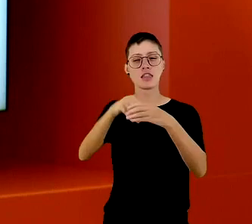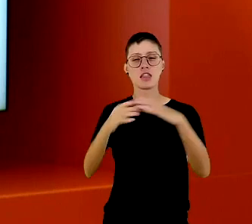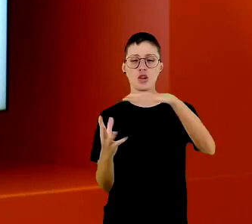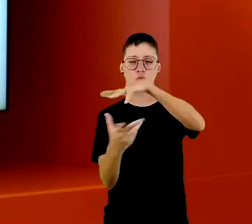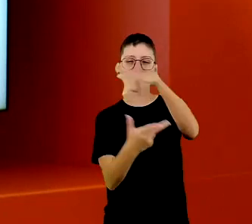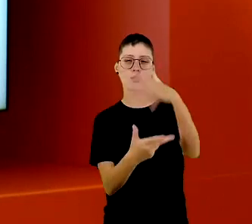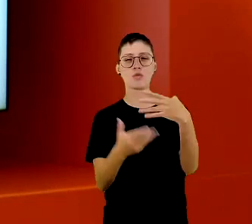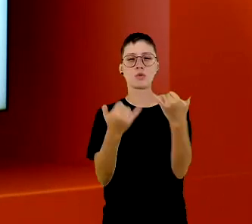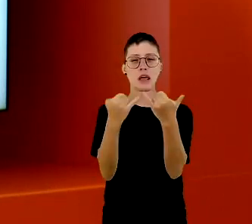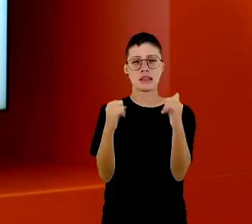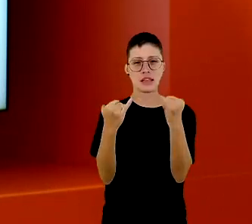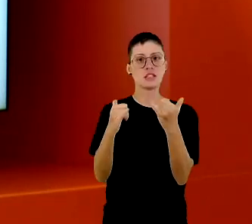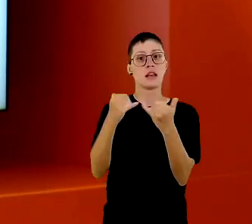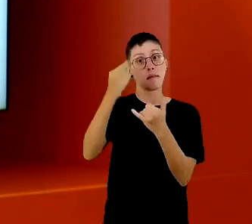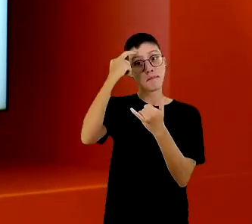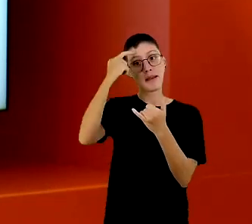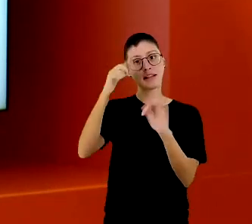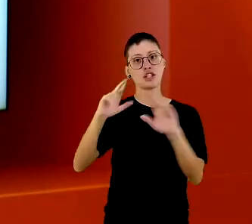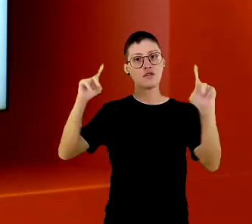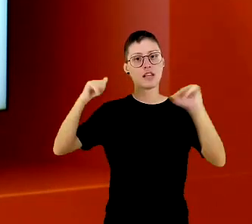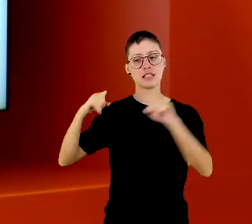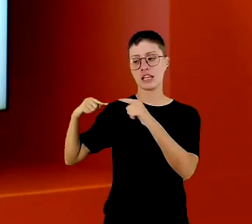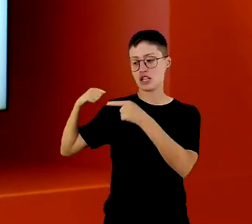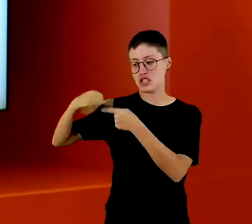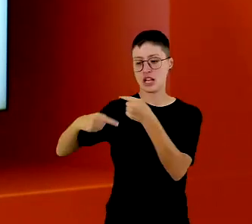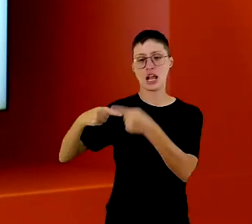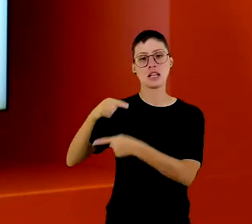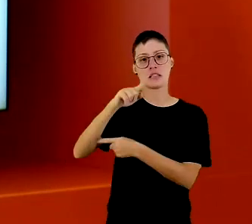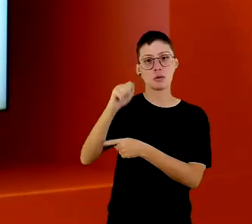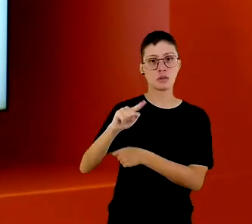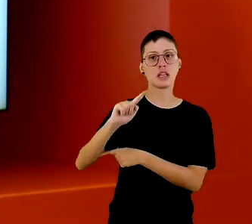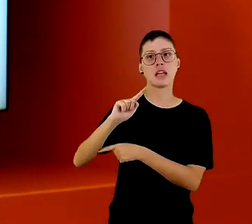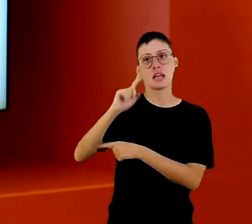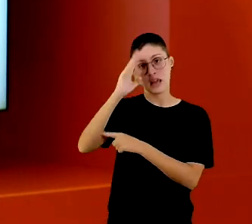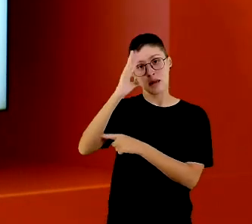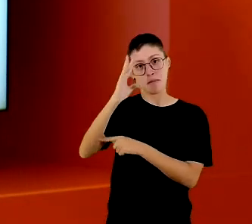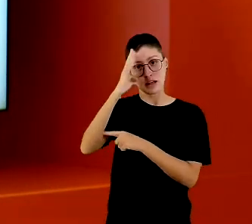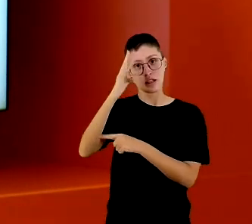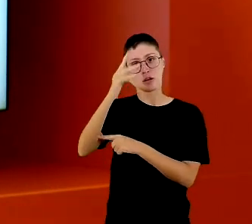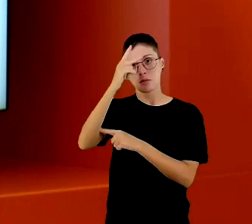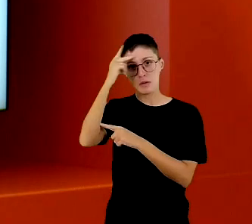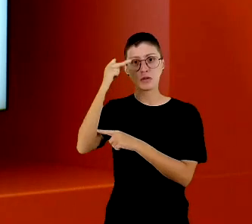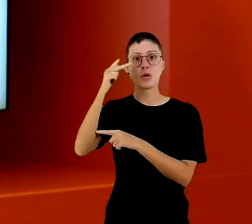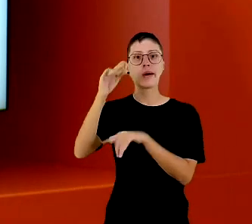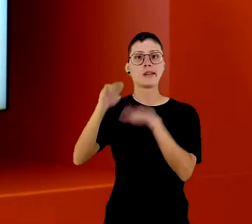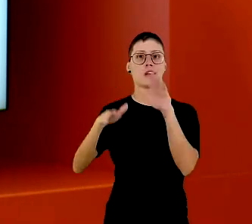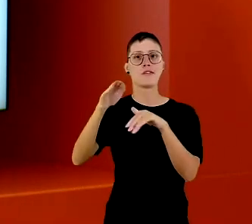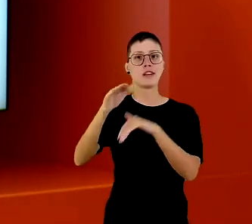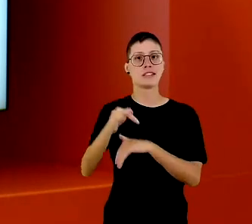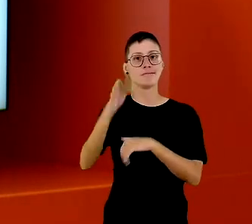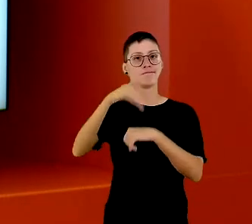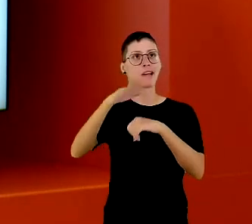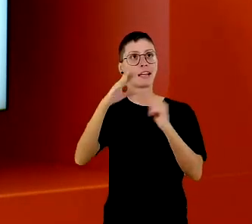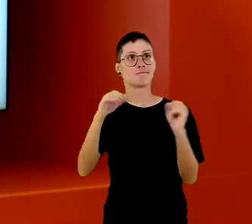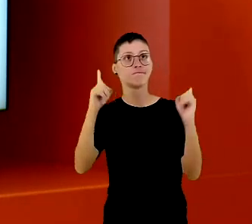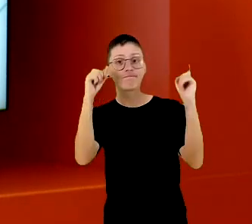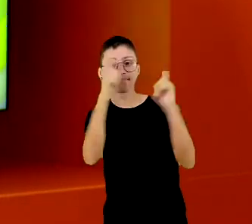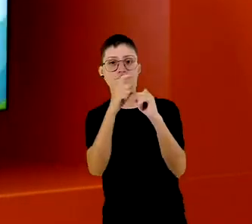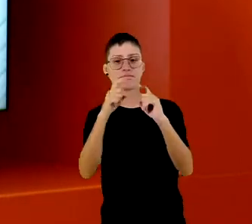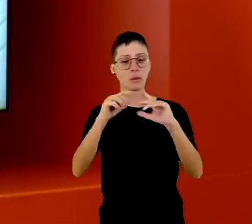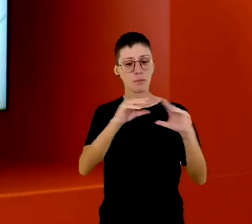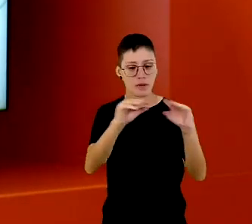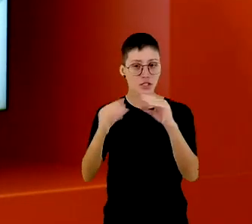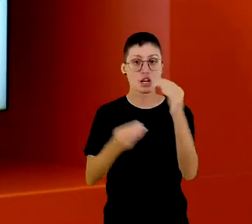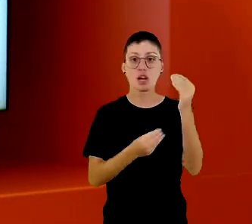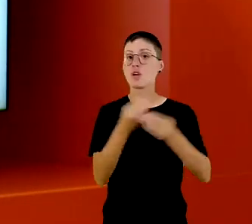Z até imaginando que uma pessoa que talvez tenha mais dificuldade, como é que você pretende